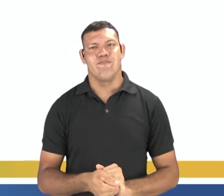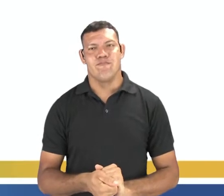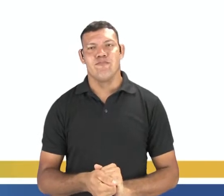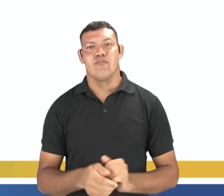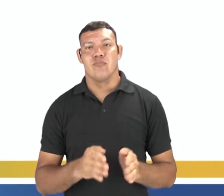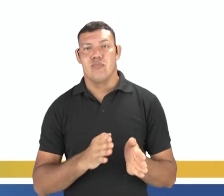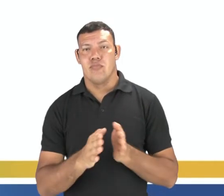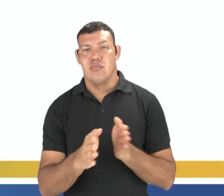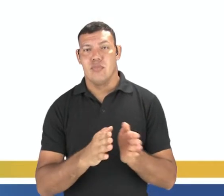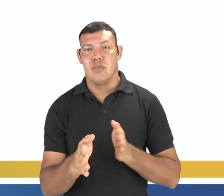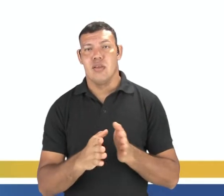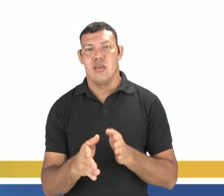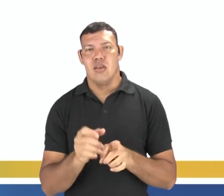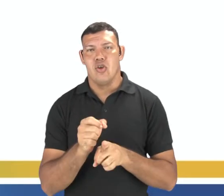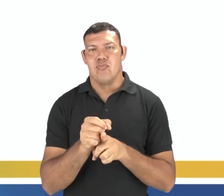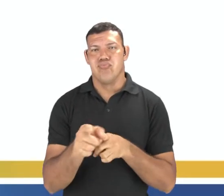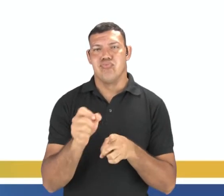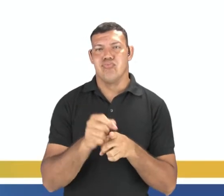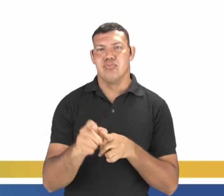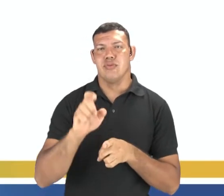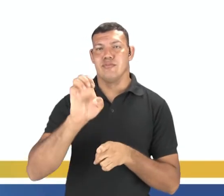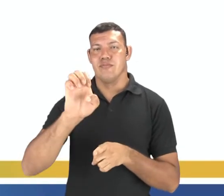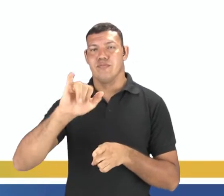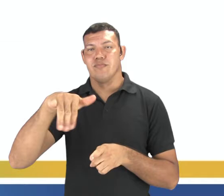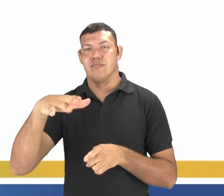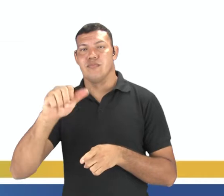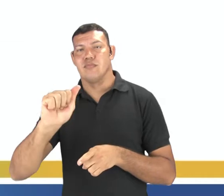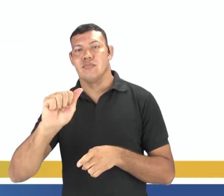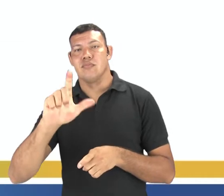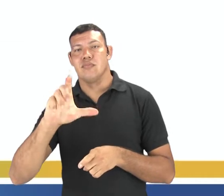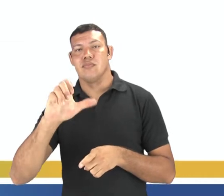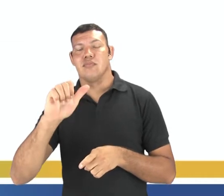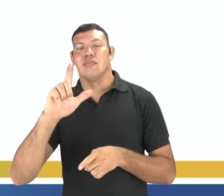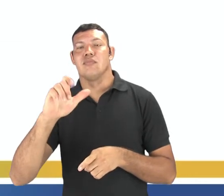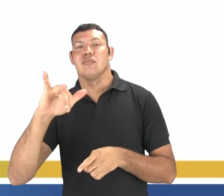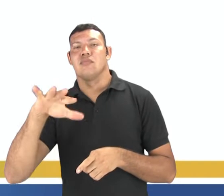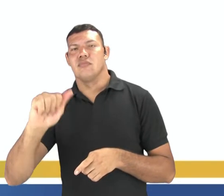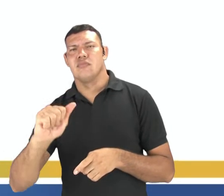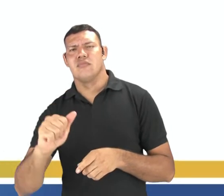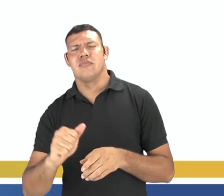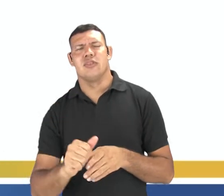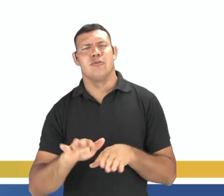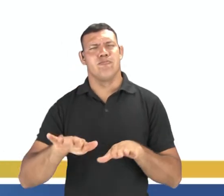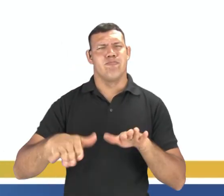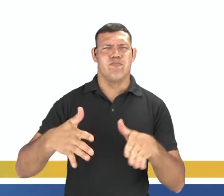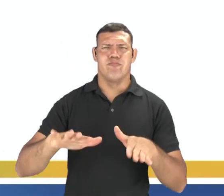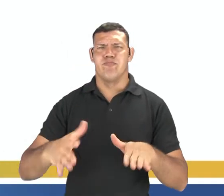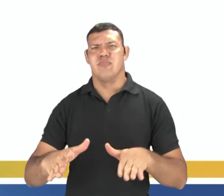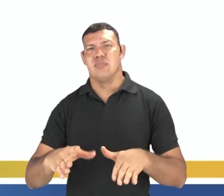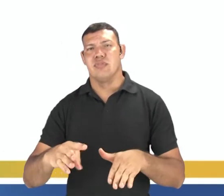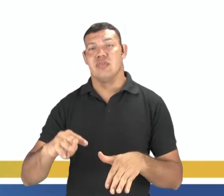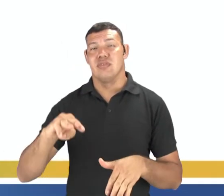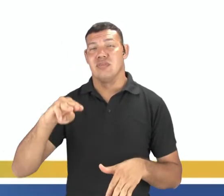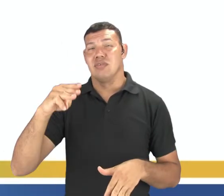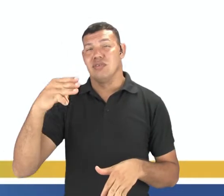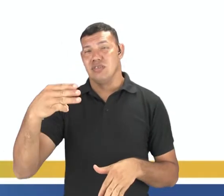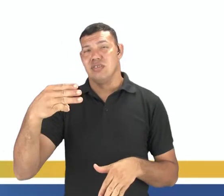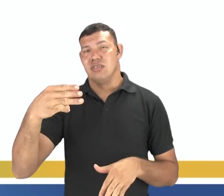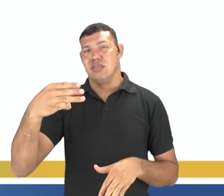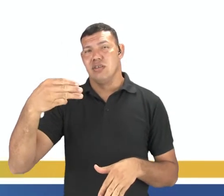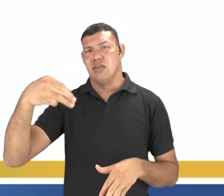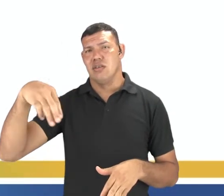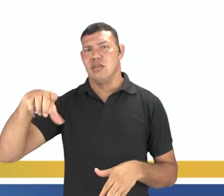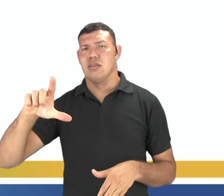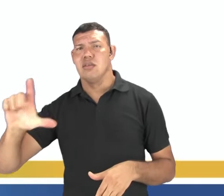recebe o nome de ejaculação. E cada ejaculação, elas são expelidas cerca de 3 ml de